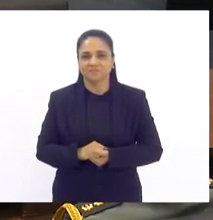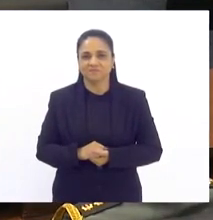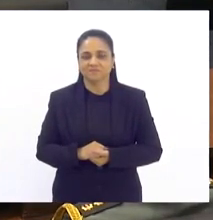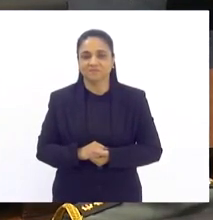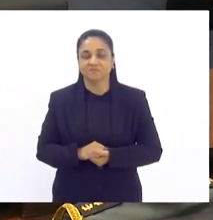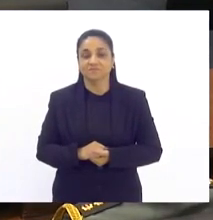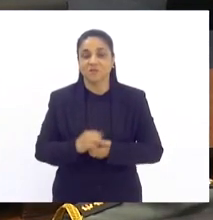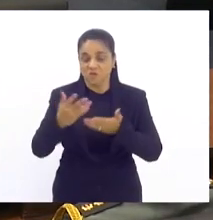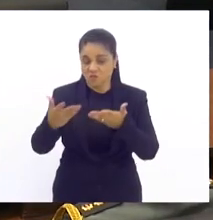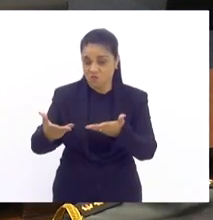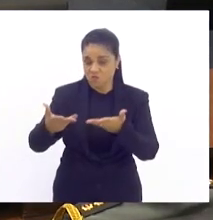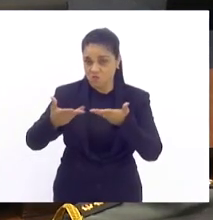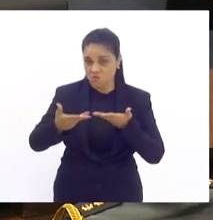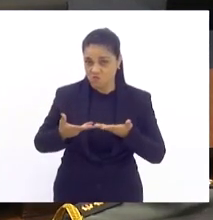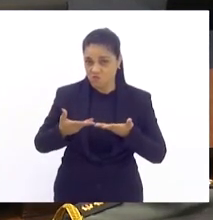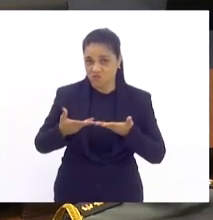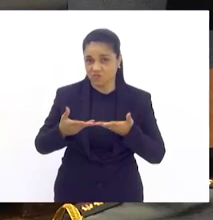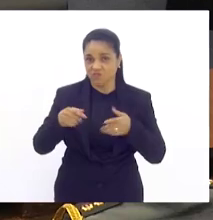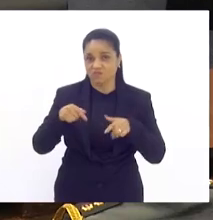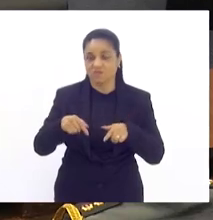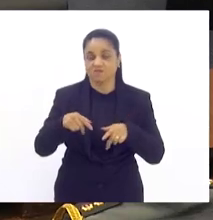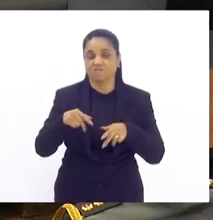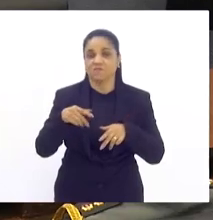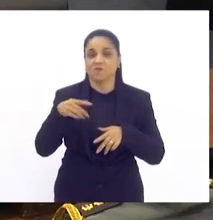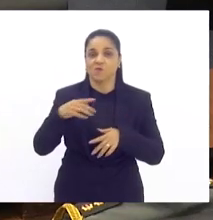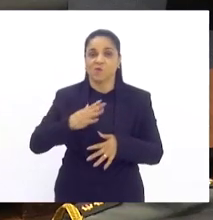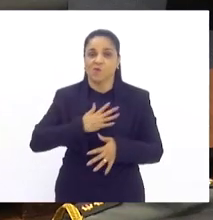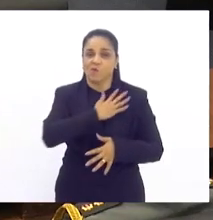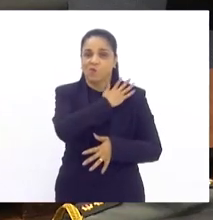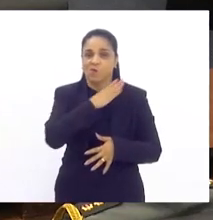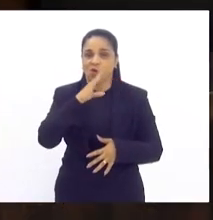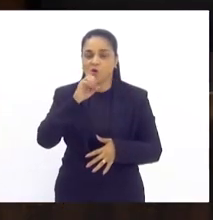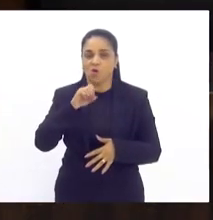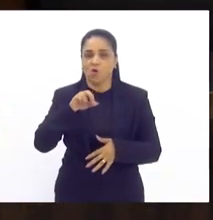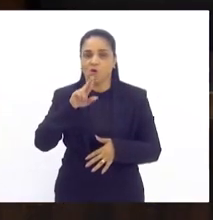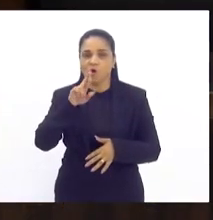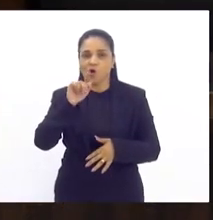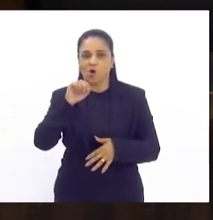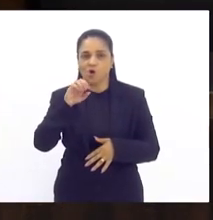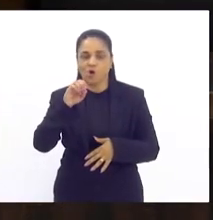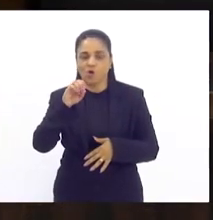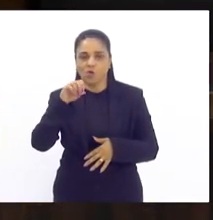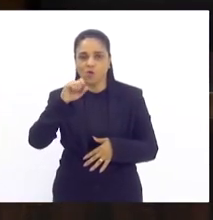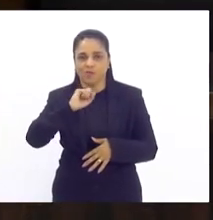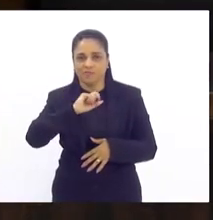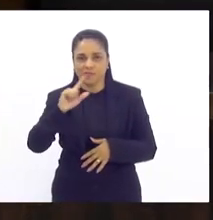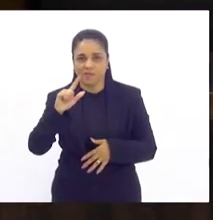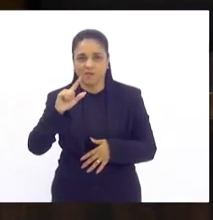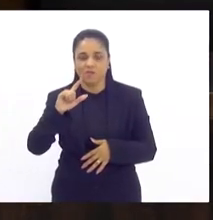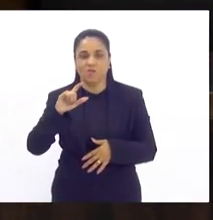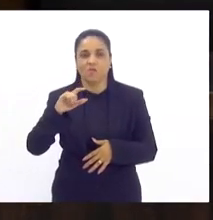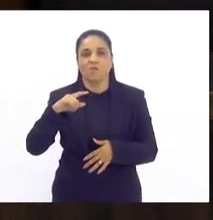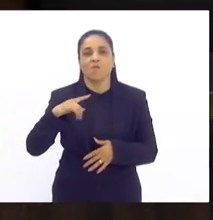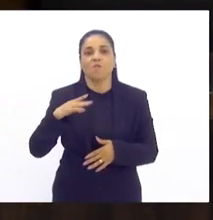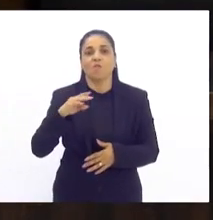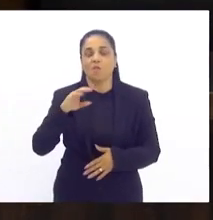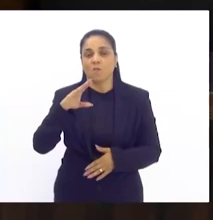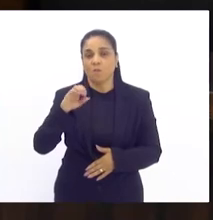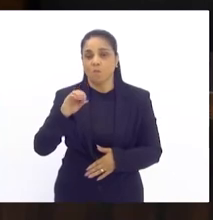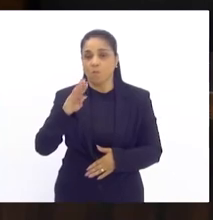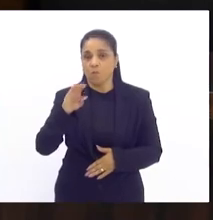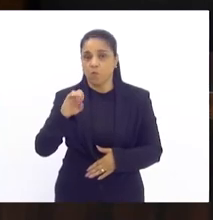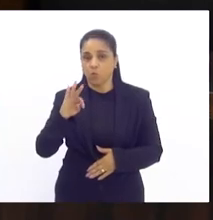Também convido aqui o nosso coronel Lauro César Boto Maia, superintendente de